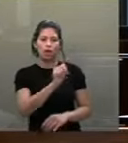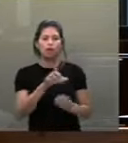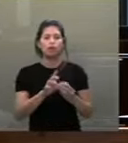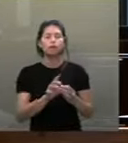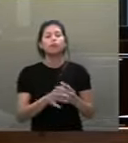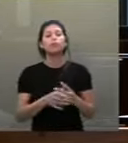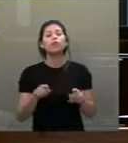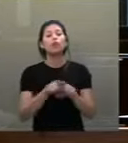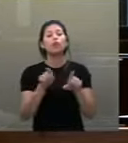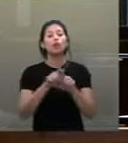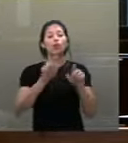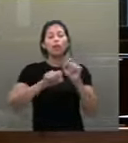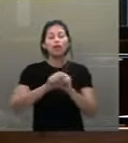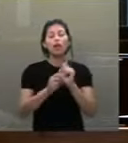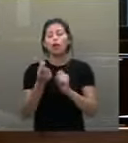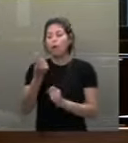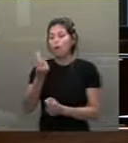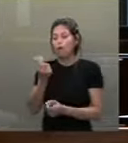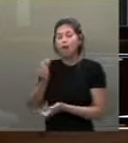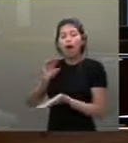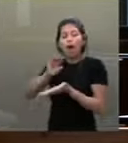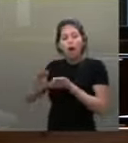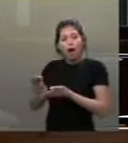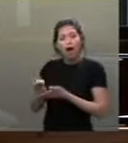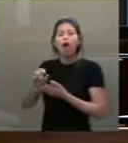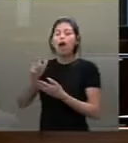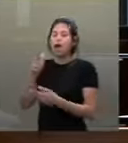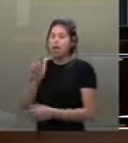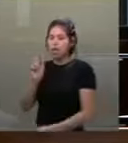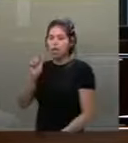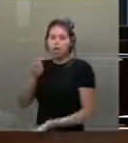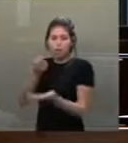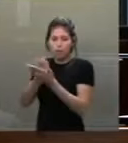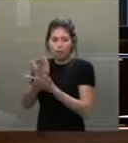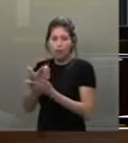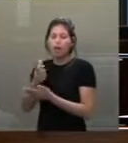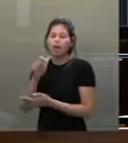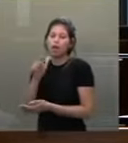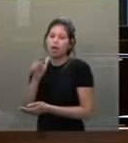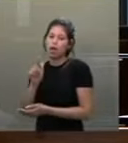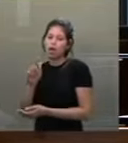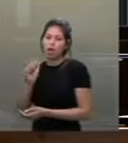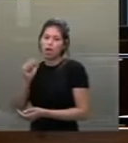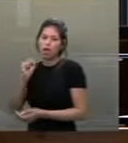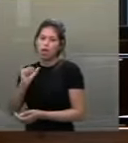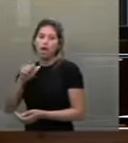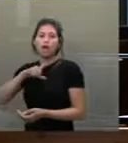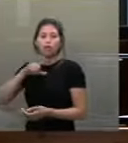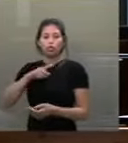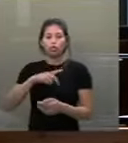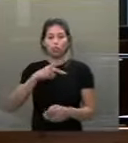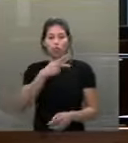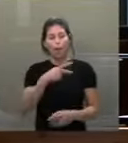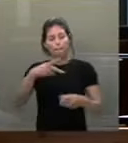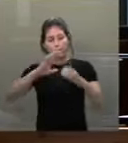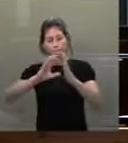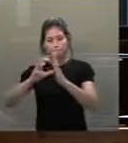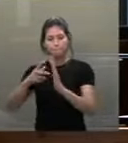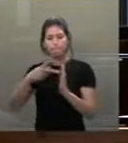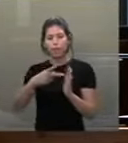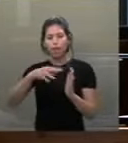benefício é a ampliação do Vale Gás, criado por iniciativa legislativa da bancada do PT, Partido dos Trabalhadores, na Câmara